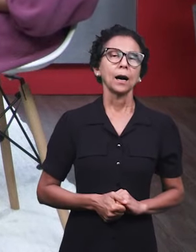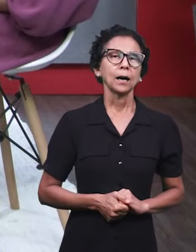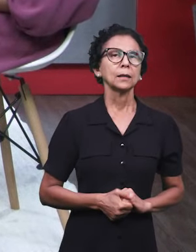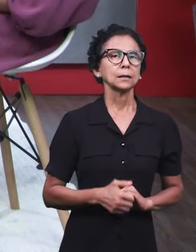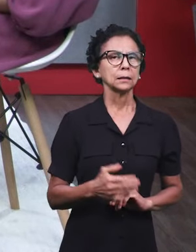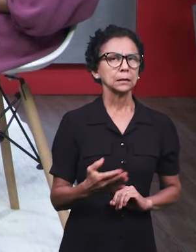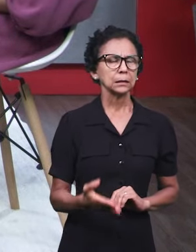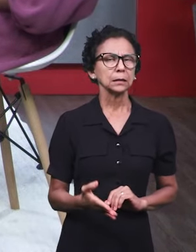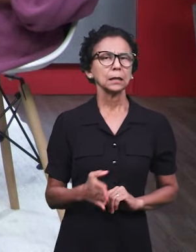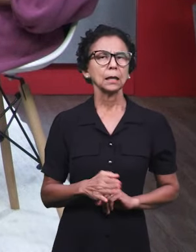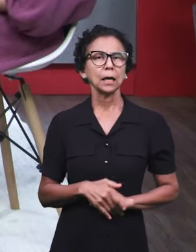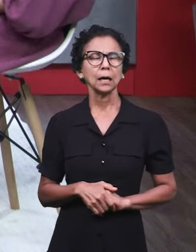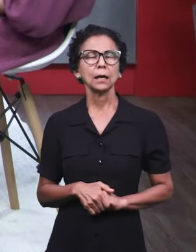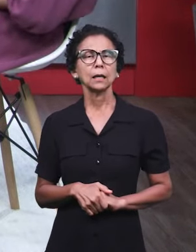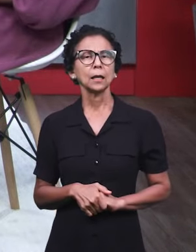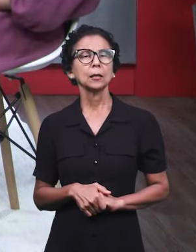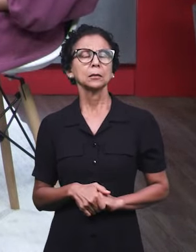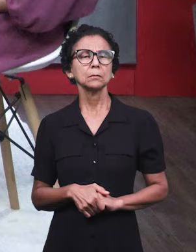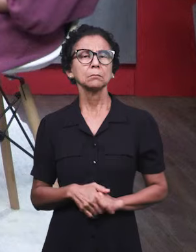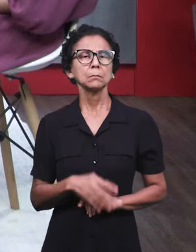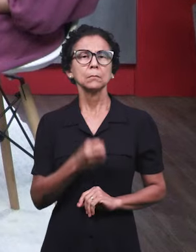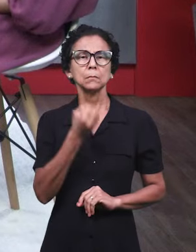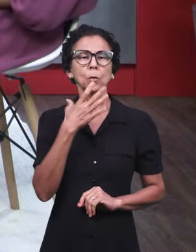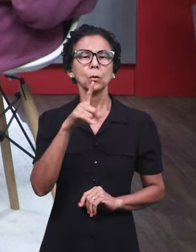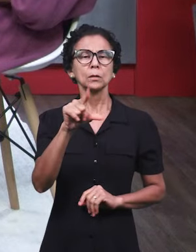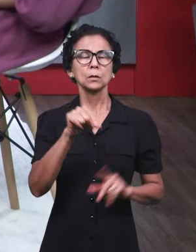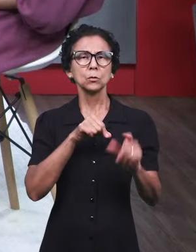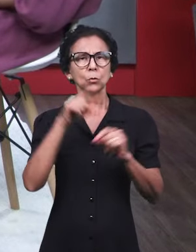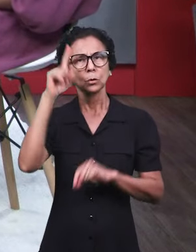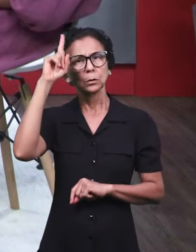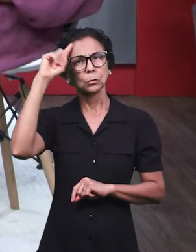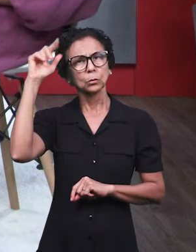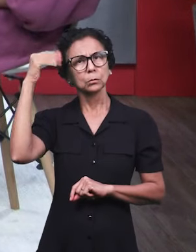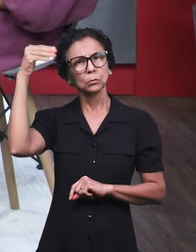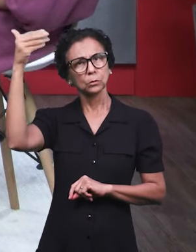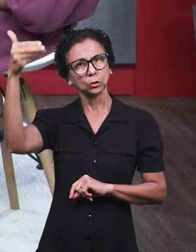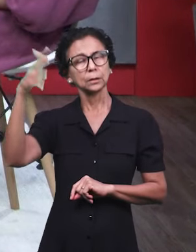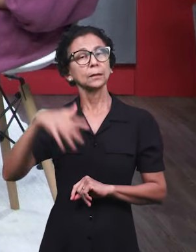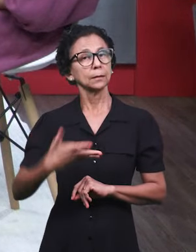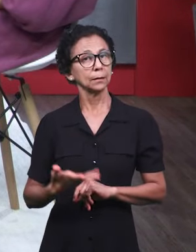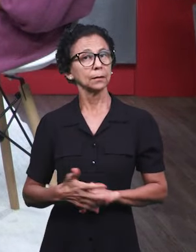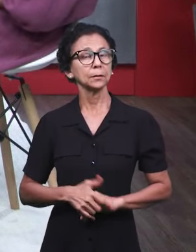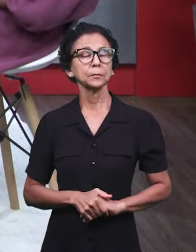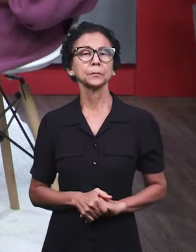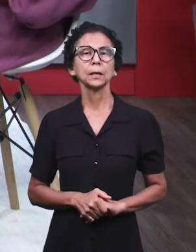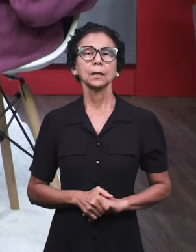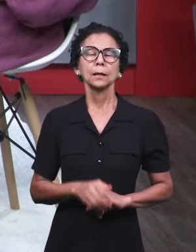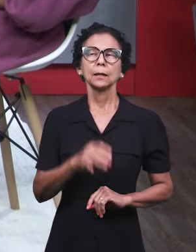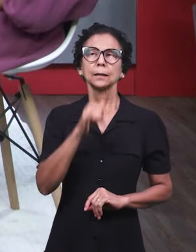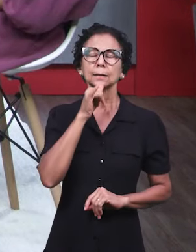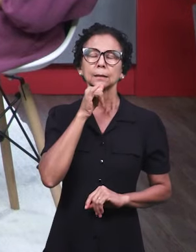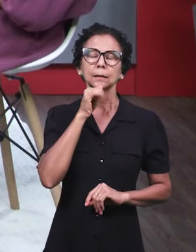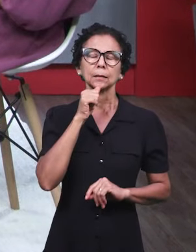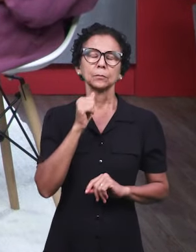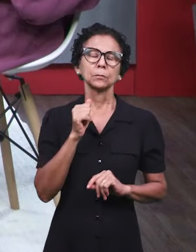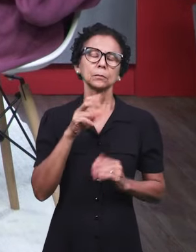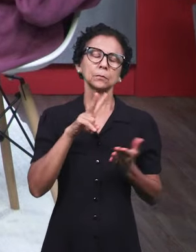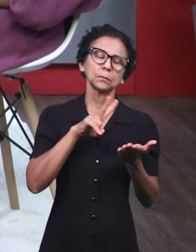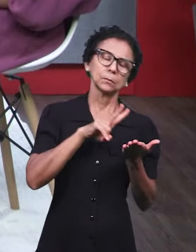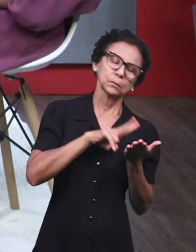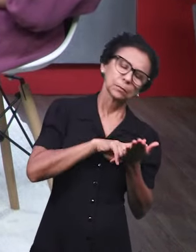contribui para que possamos fazer boas escolhas no nosso dia a dia, né, na nossa vida. É, quando nós acordamos,